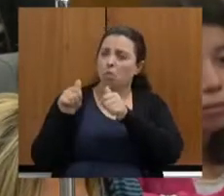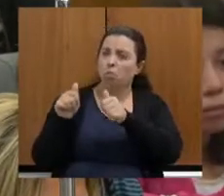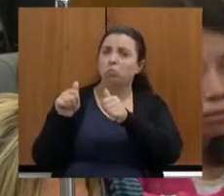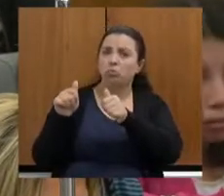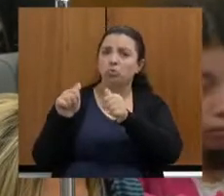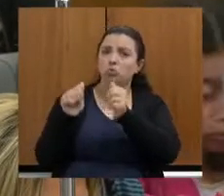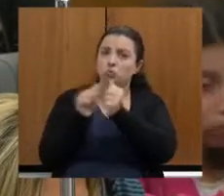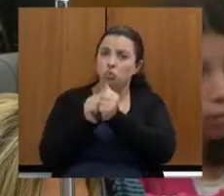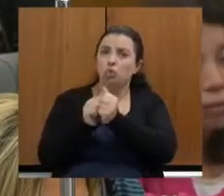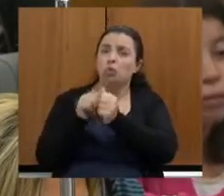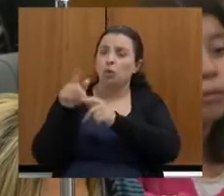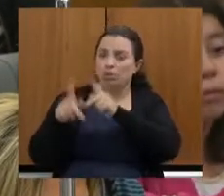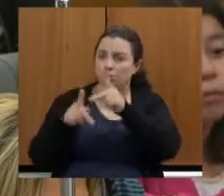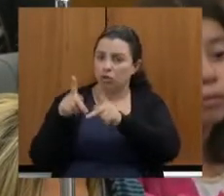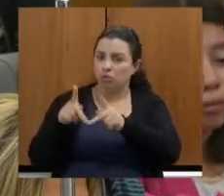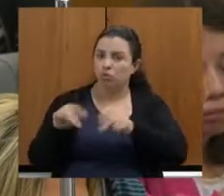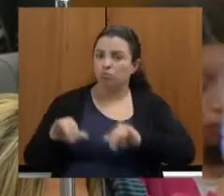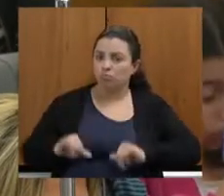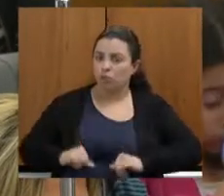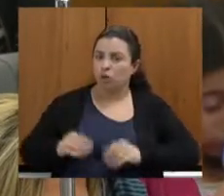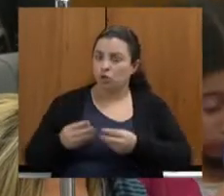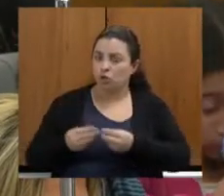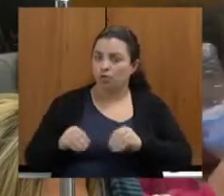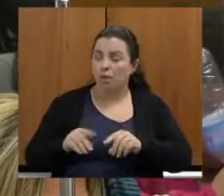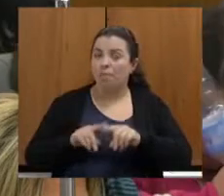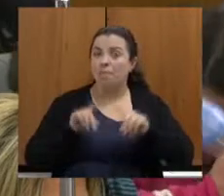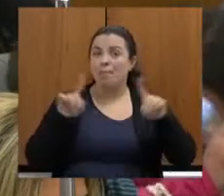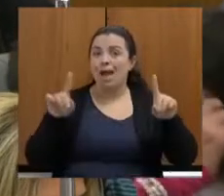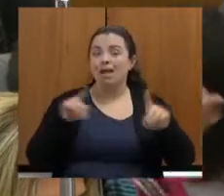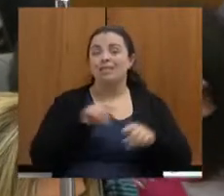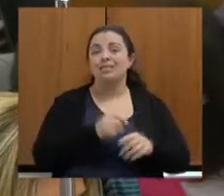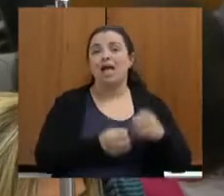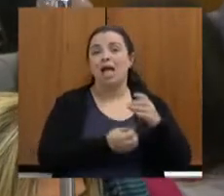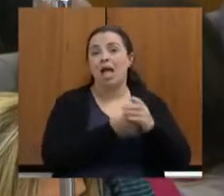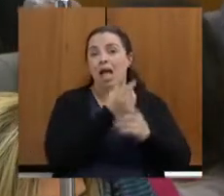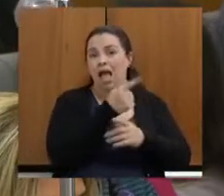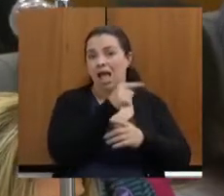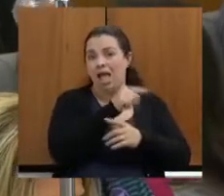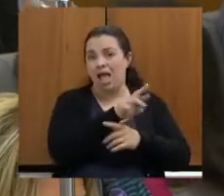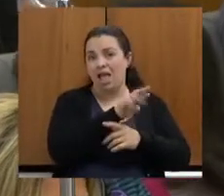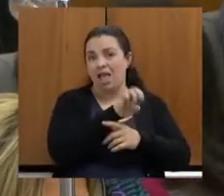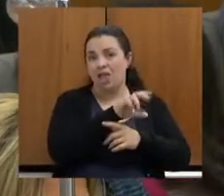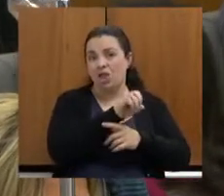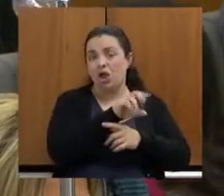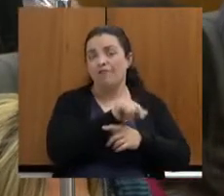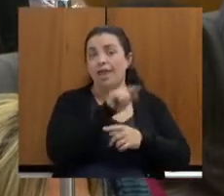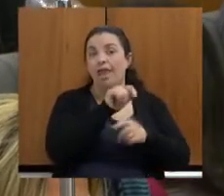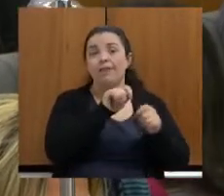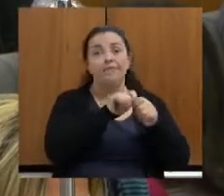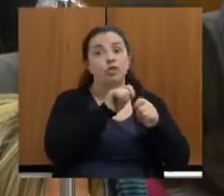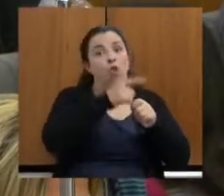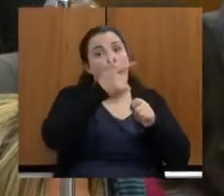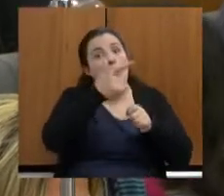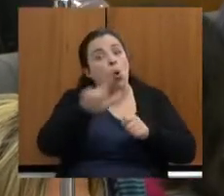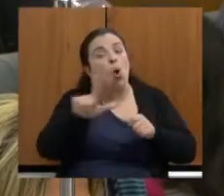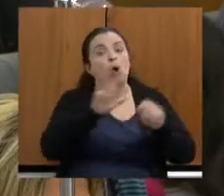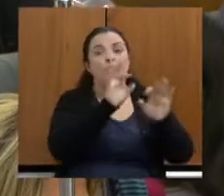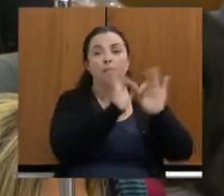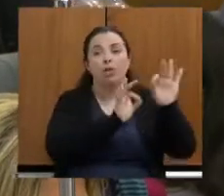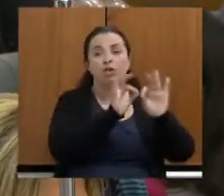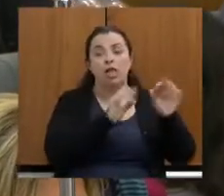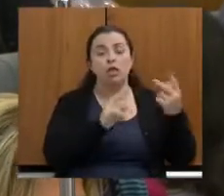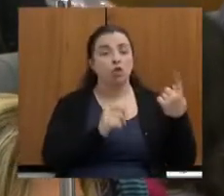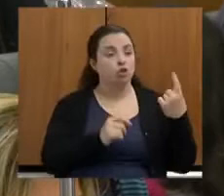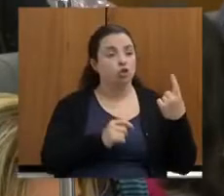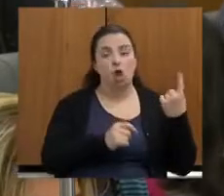renova fez fez um favor de construir um outro um outro projeto só